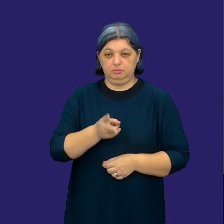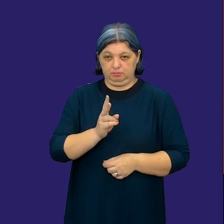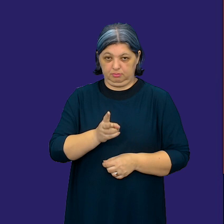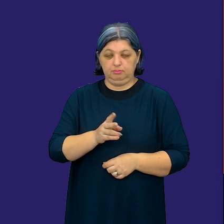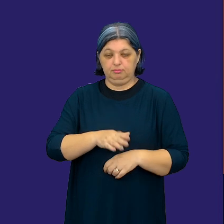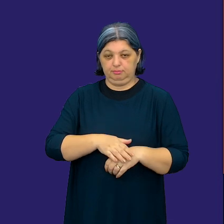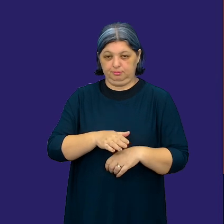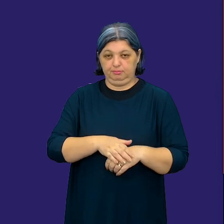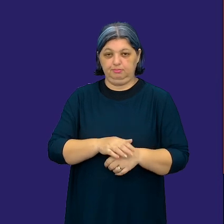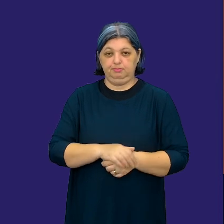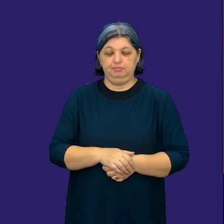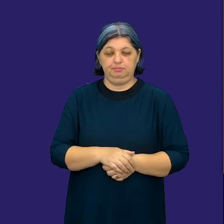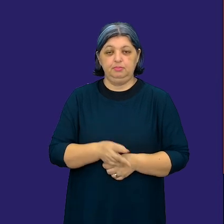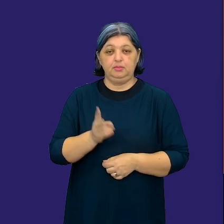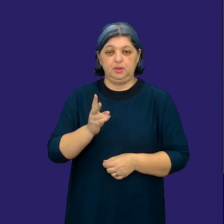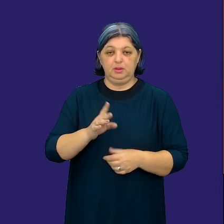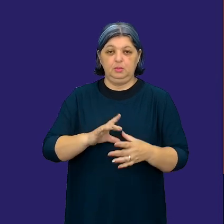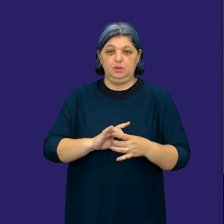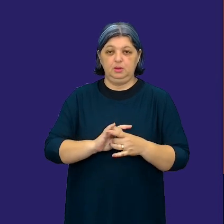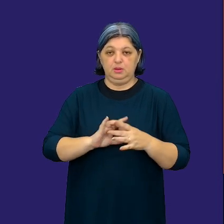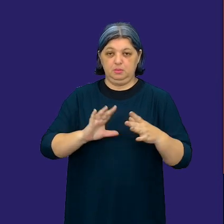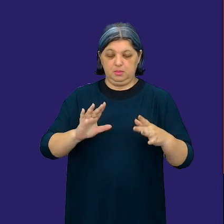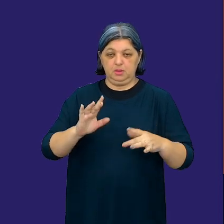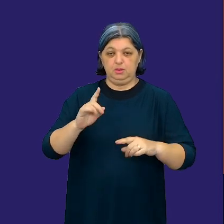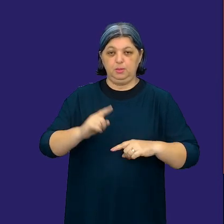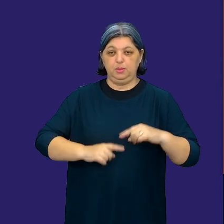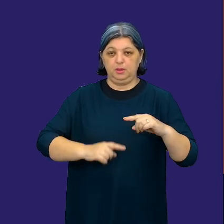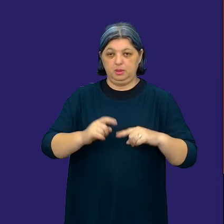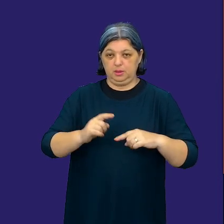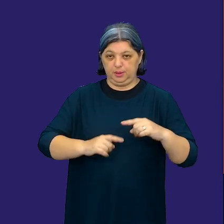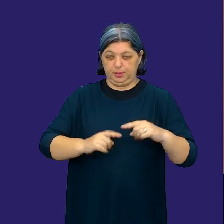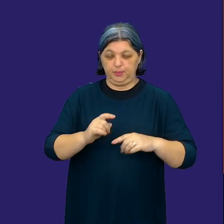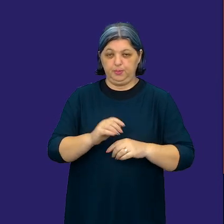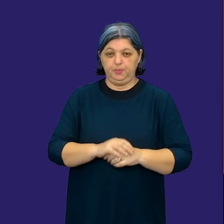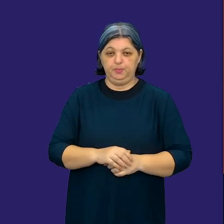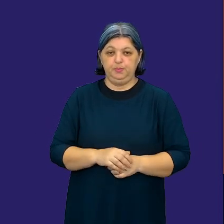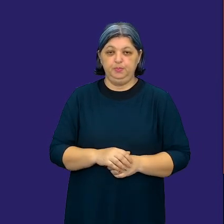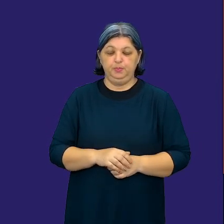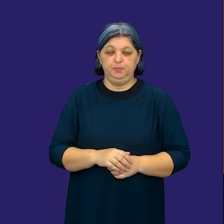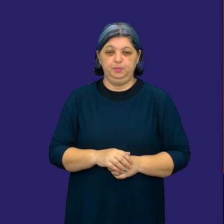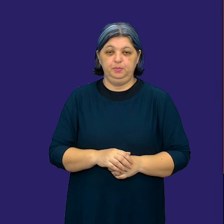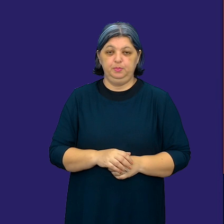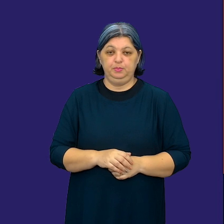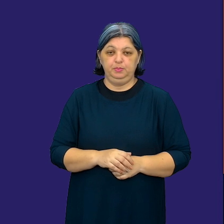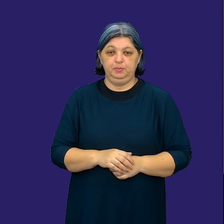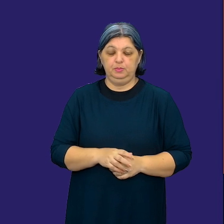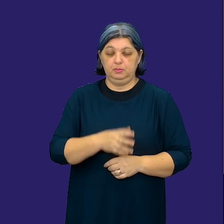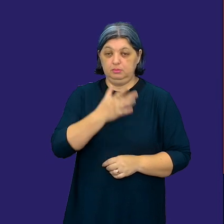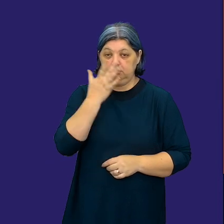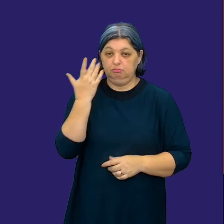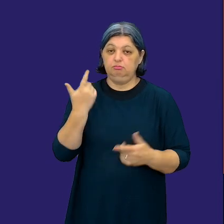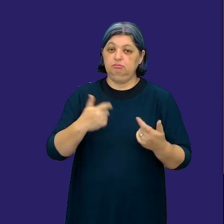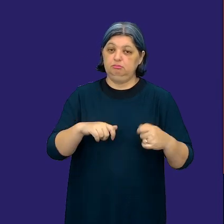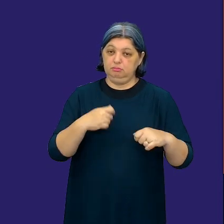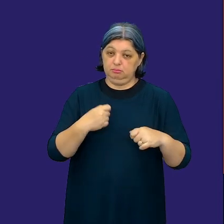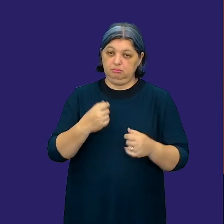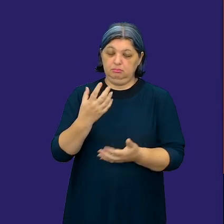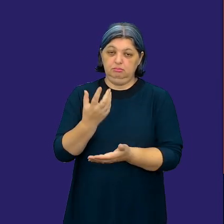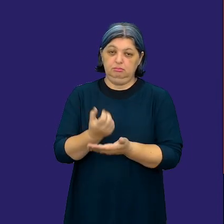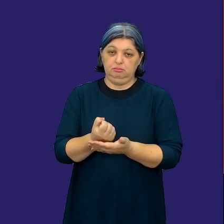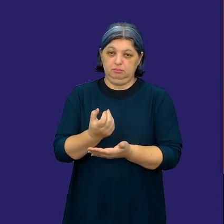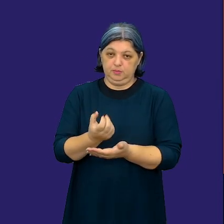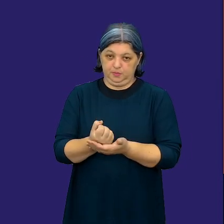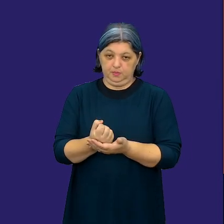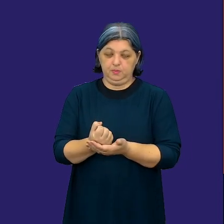faça isso que a gente sempre disponibilizo para vocês então aqui para aqueles que necessitarem né e baixar e